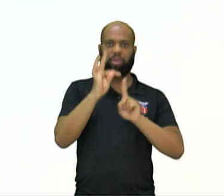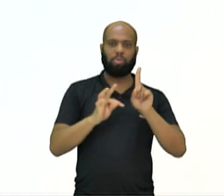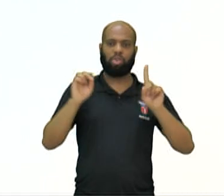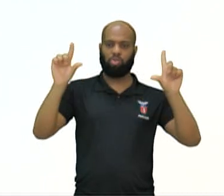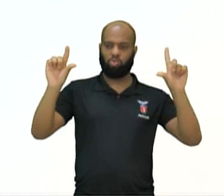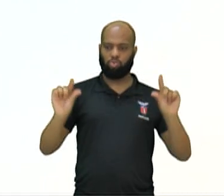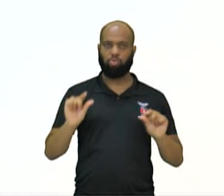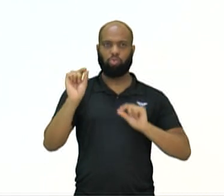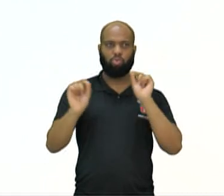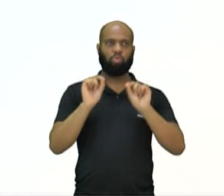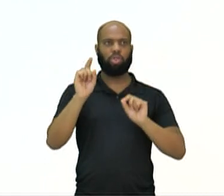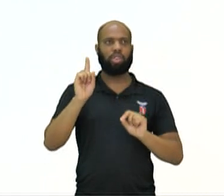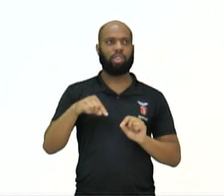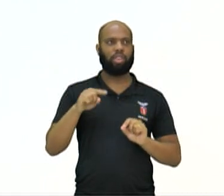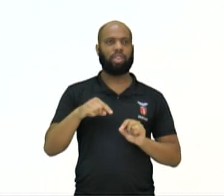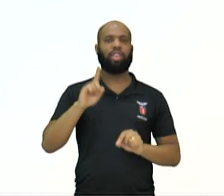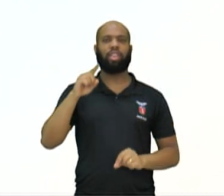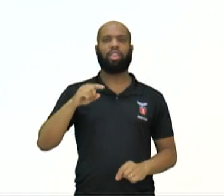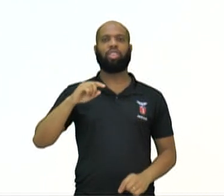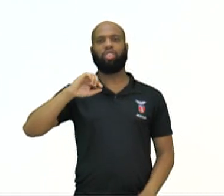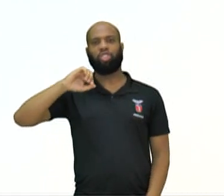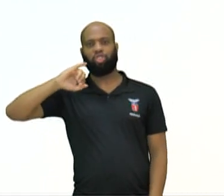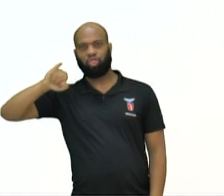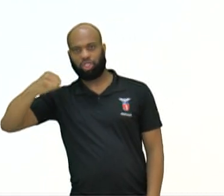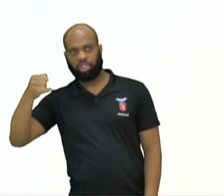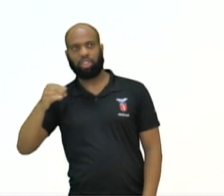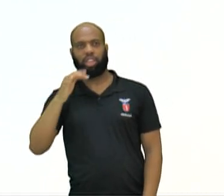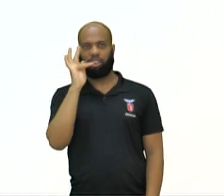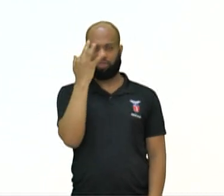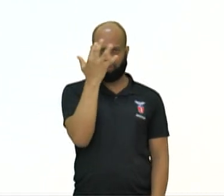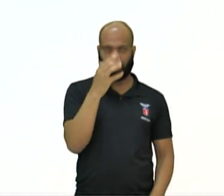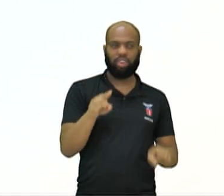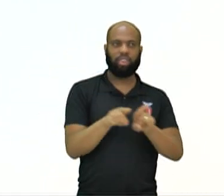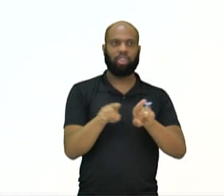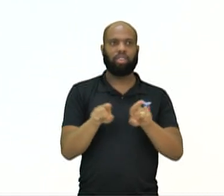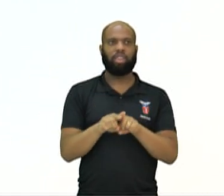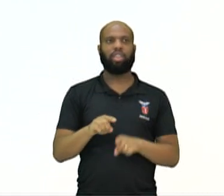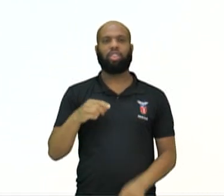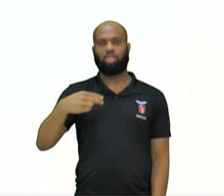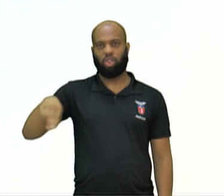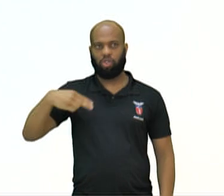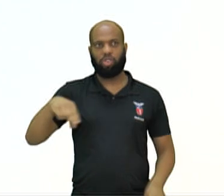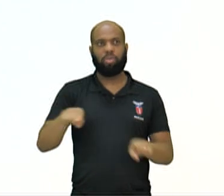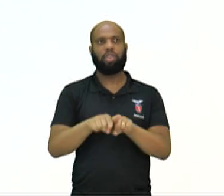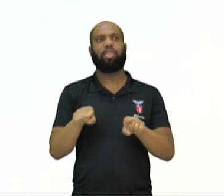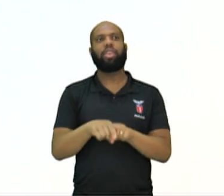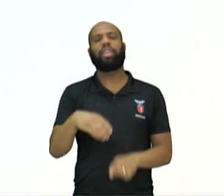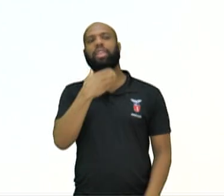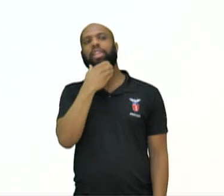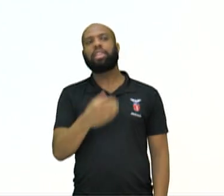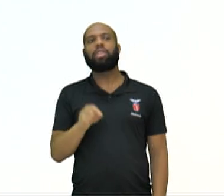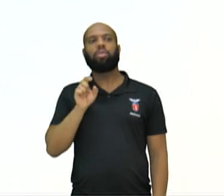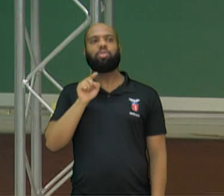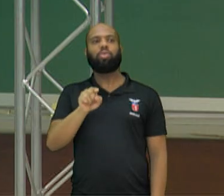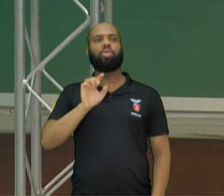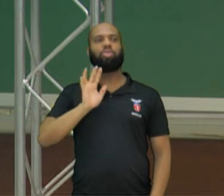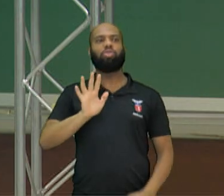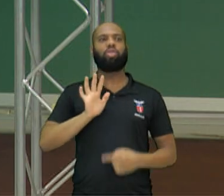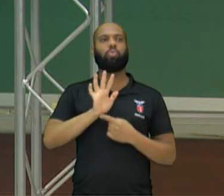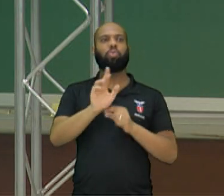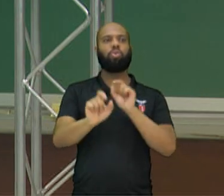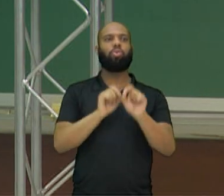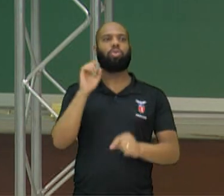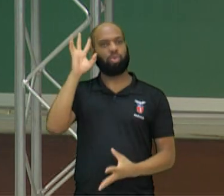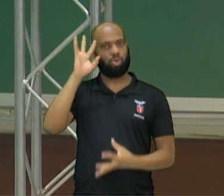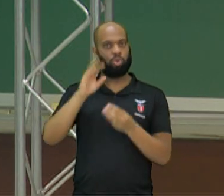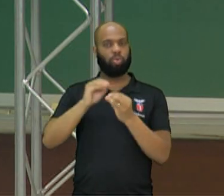nos meses de janeiro, fevereiro, nos meses ali de novembro e de dezembro. Então, isso já nos faz